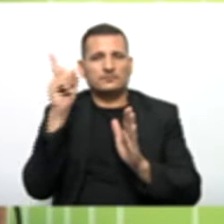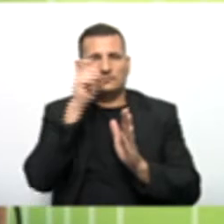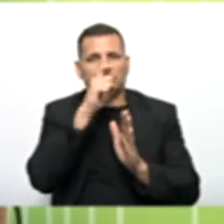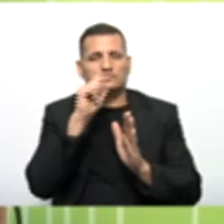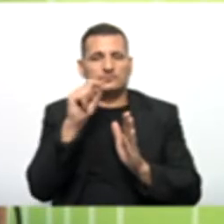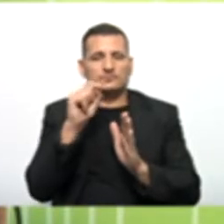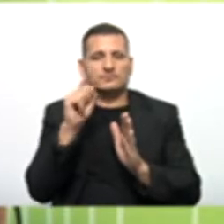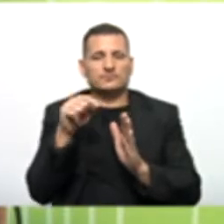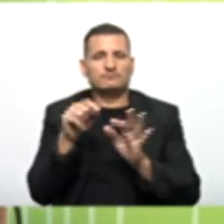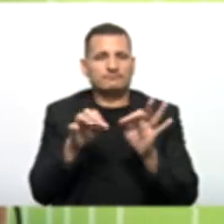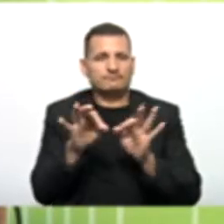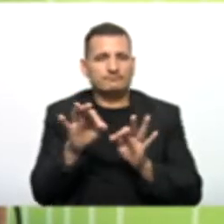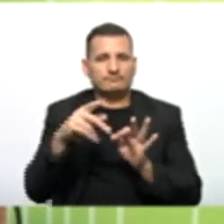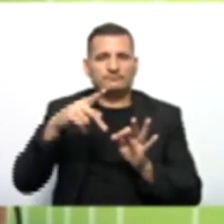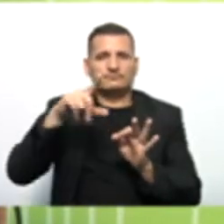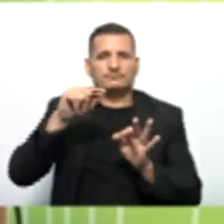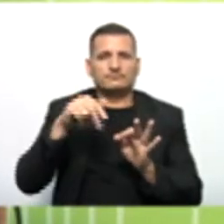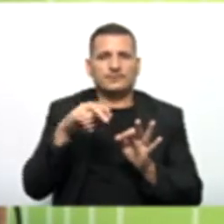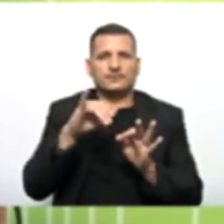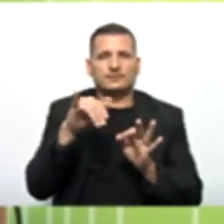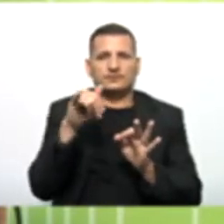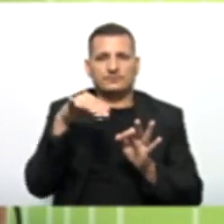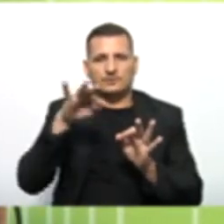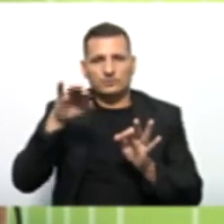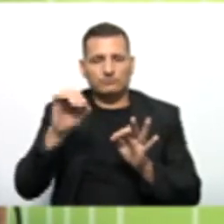a fase do planejamento, tá, gente?